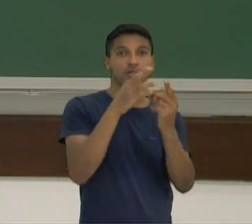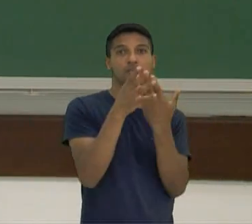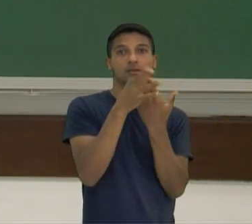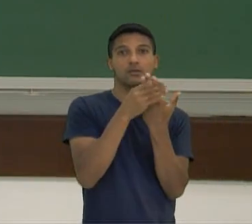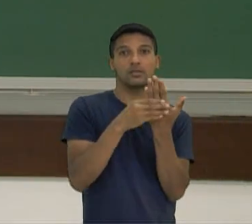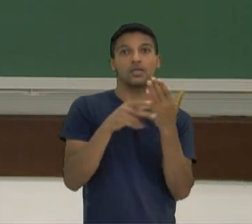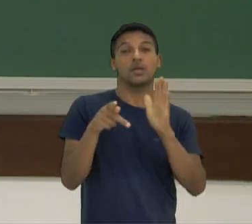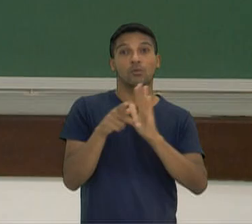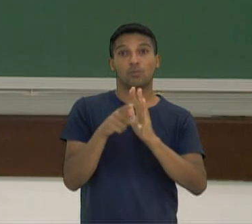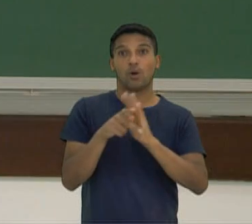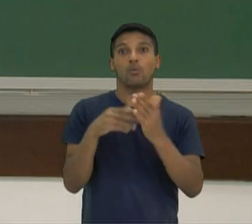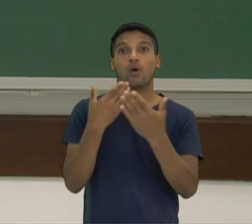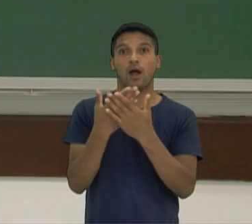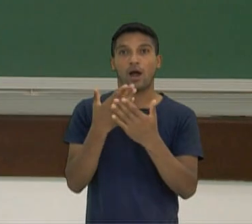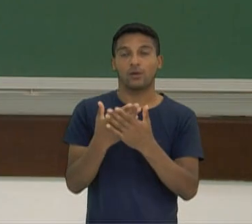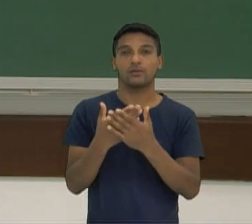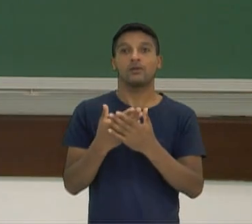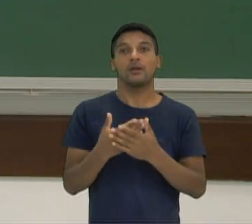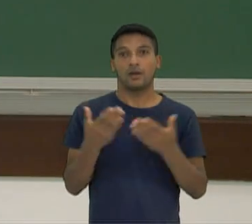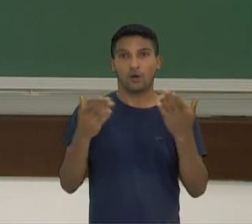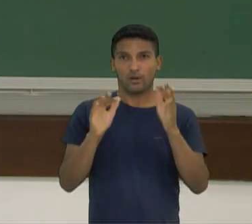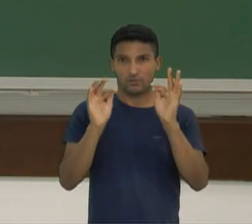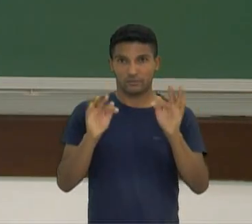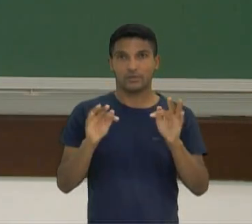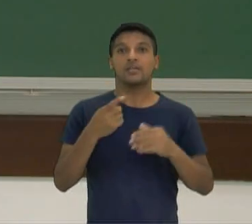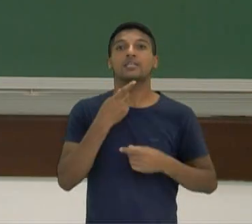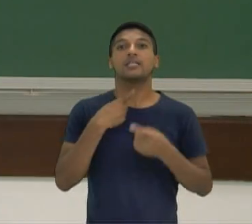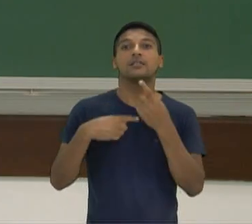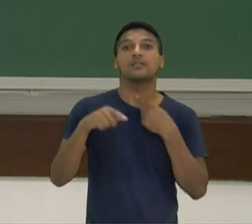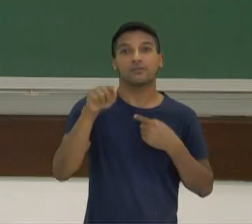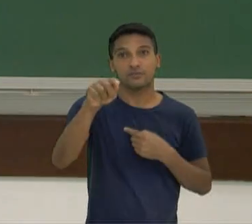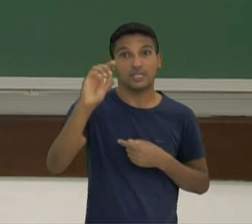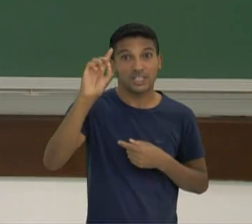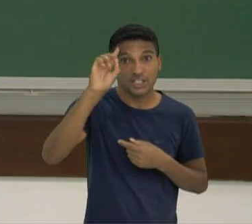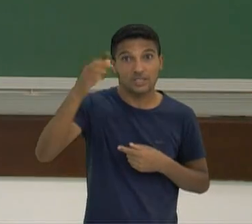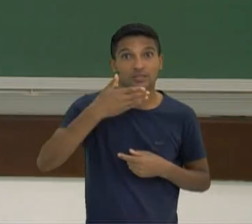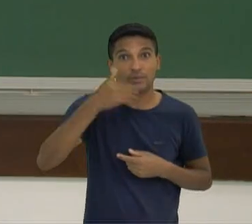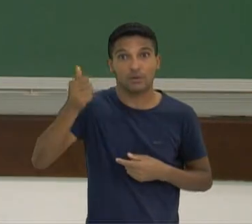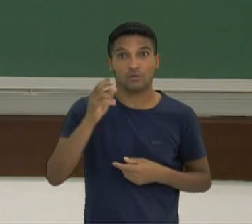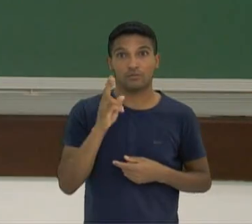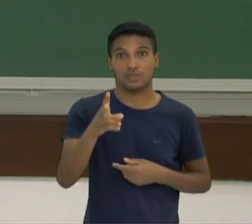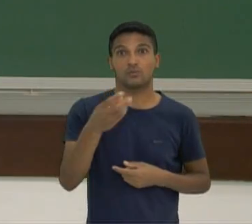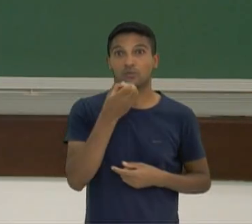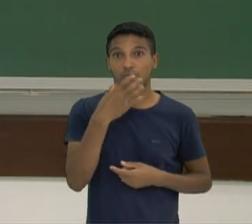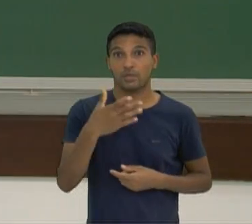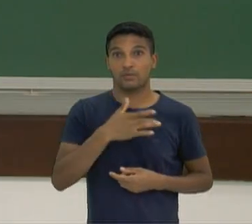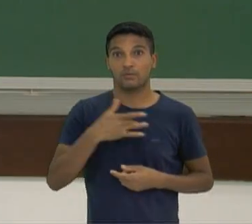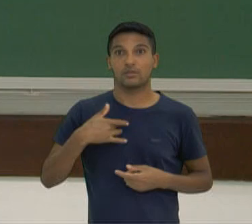Estamos no fim. Desejo a você dias melhores, continue bem e até a próxima.